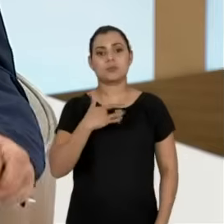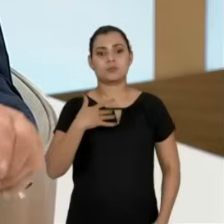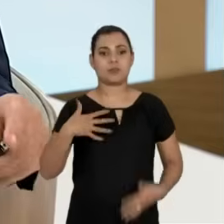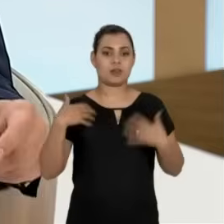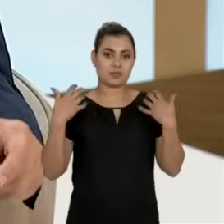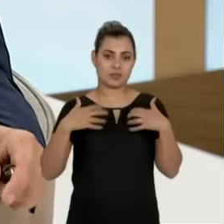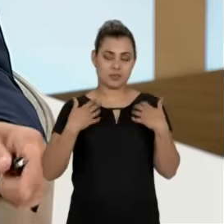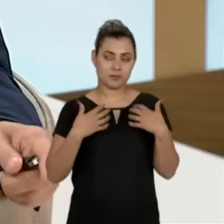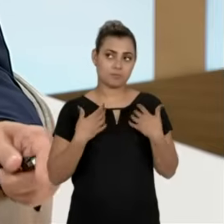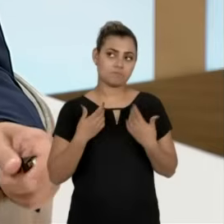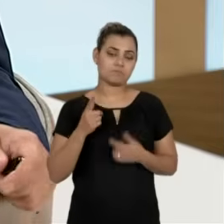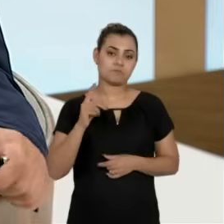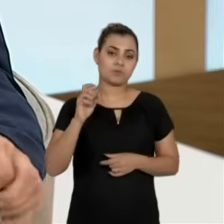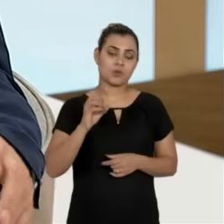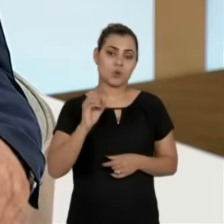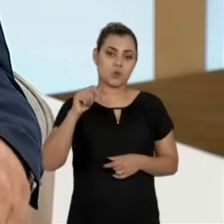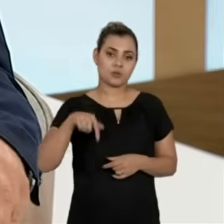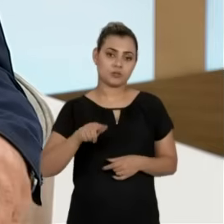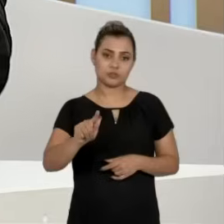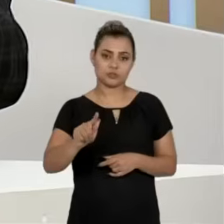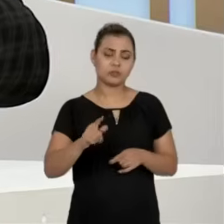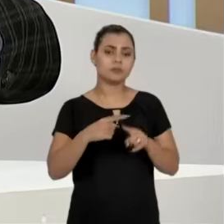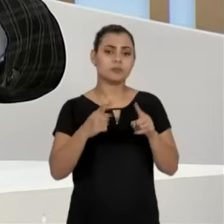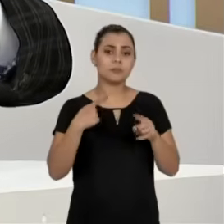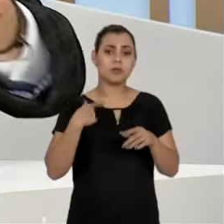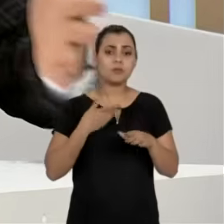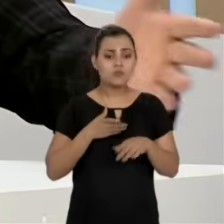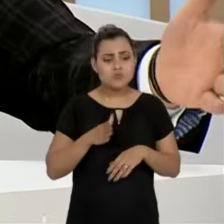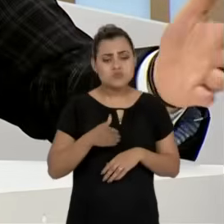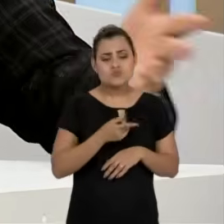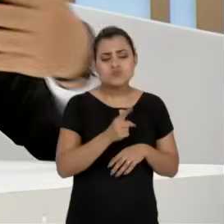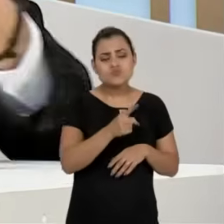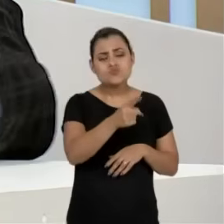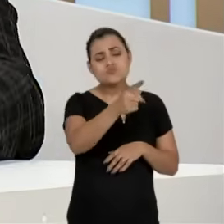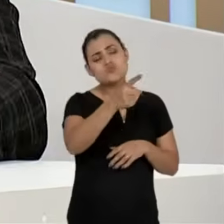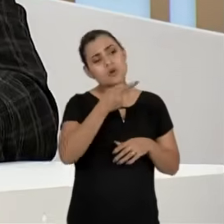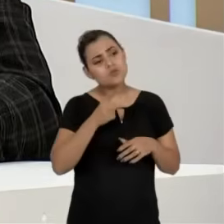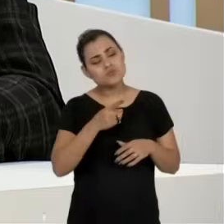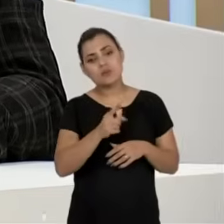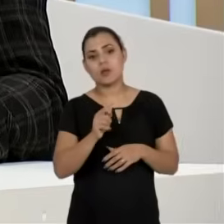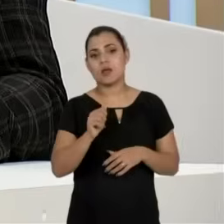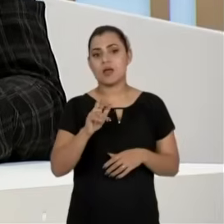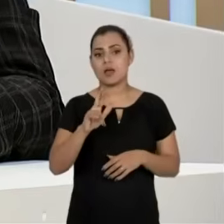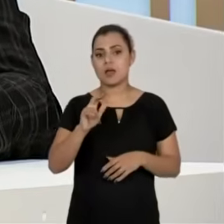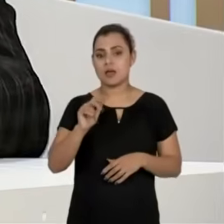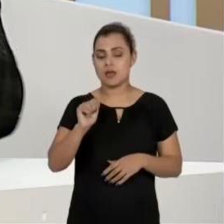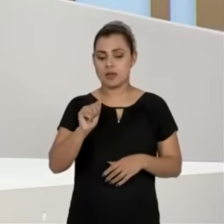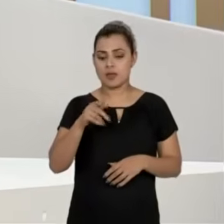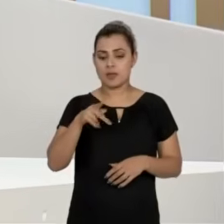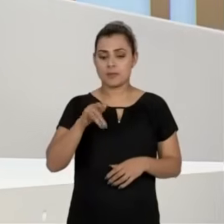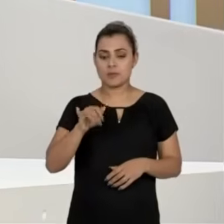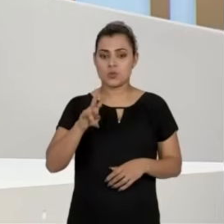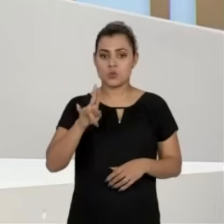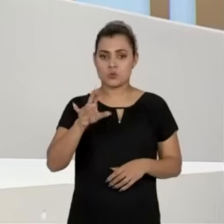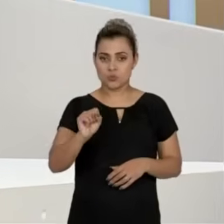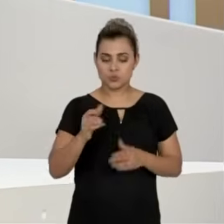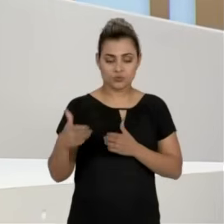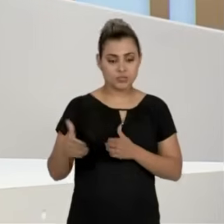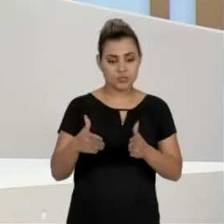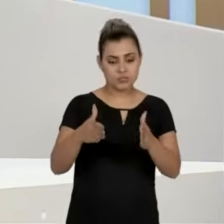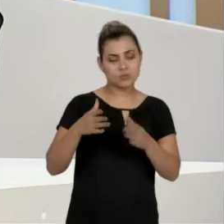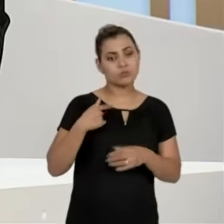que eu entrei lá para o fundão mesmo do Arapiuns, que, aliás, é o meu rio preferido mesmo, até hoje de